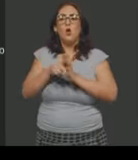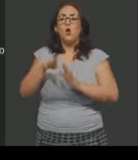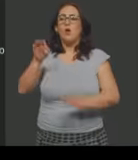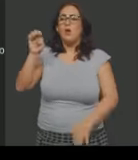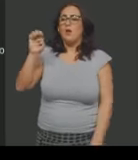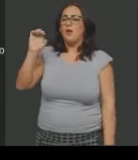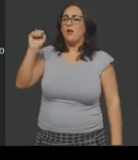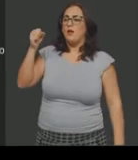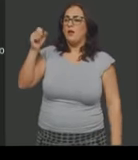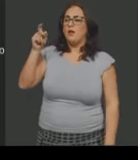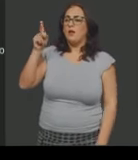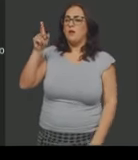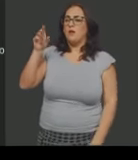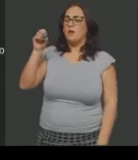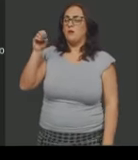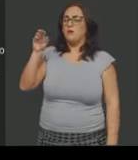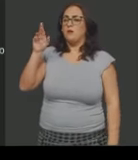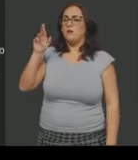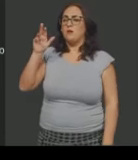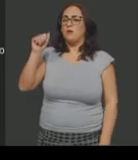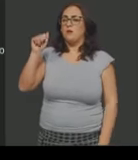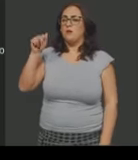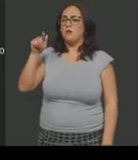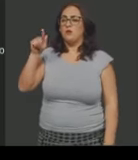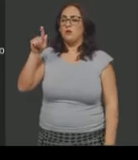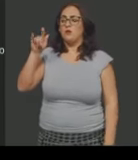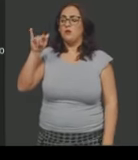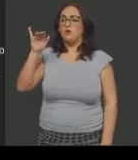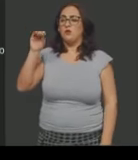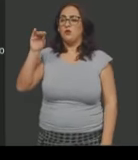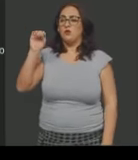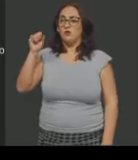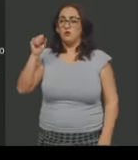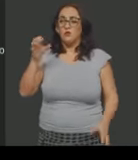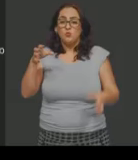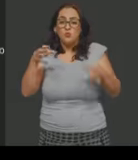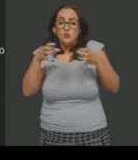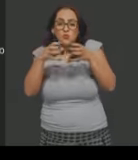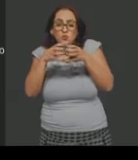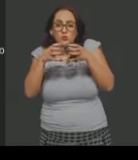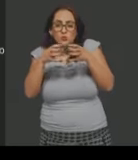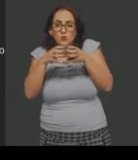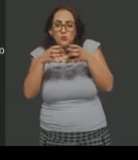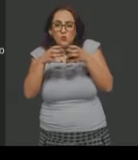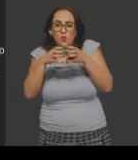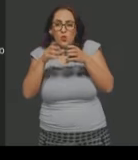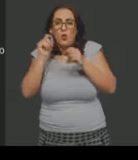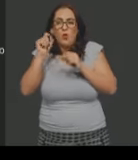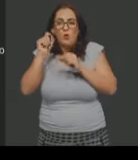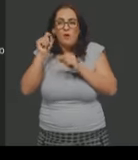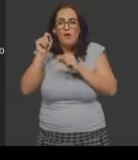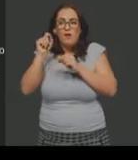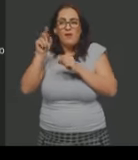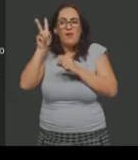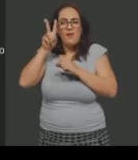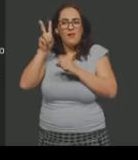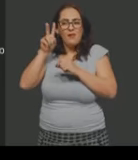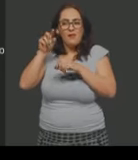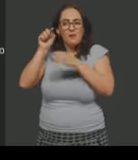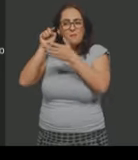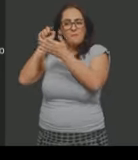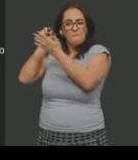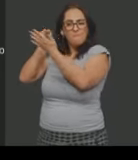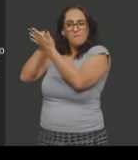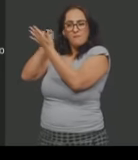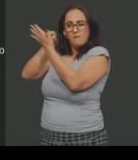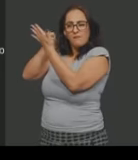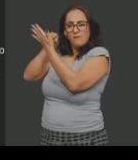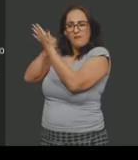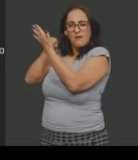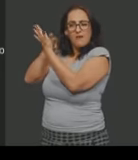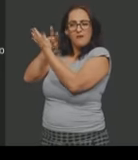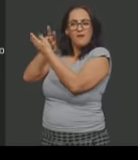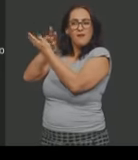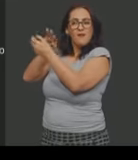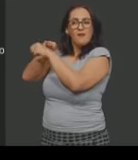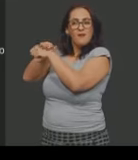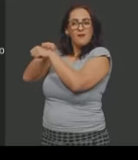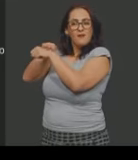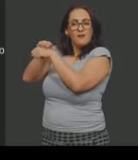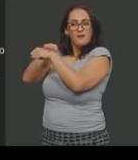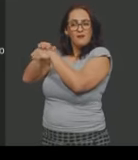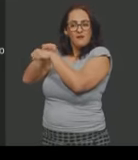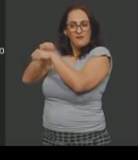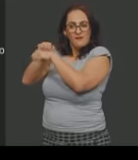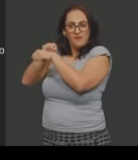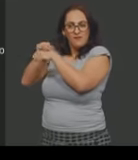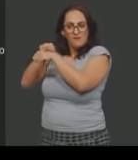eles não vão se agrupar formando soros, que é aqueles pontinhos marrons que vão ficar atrás da folha. Para que o